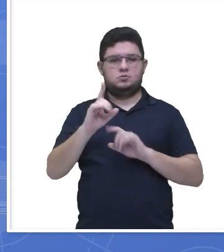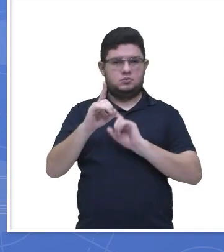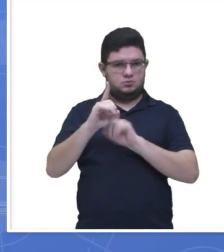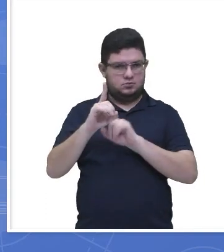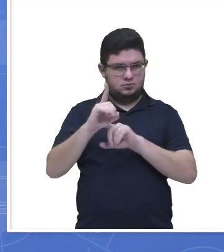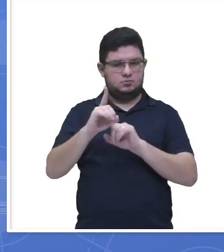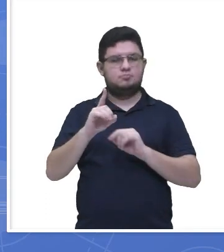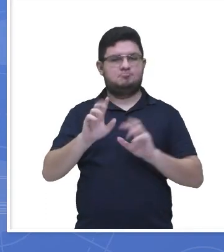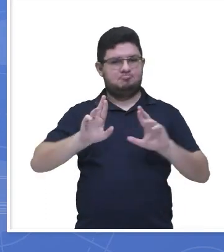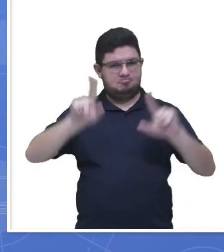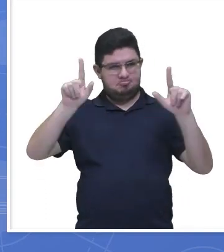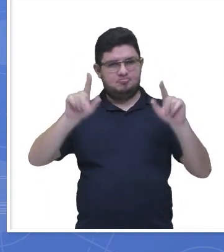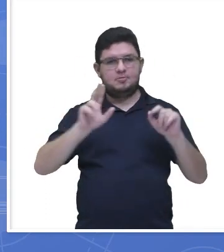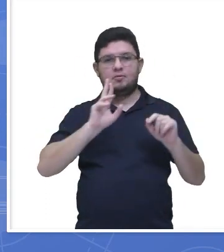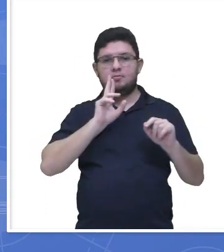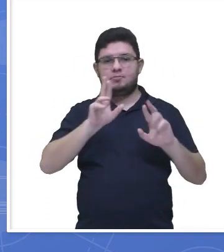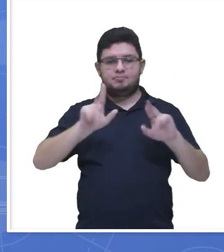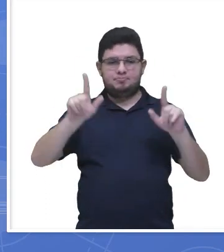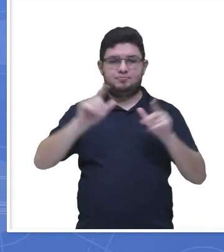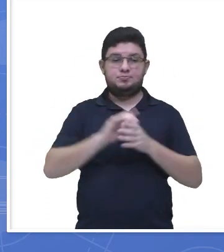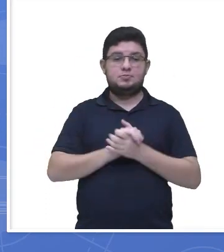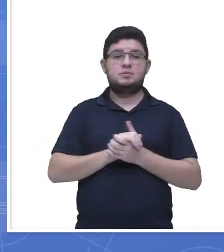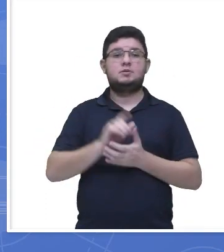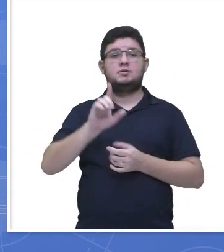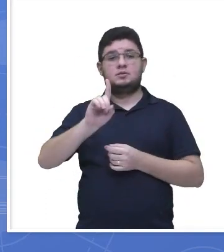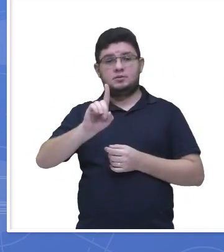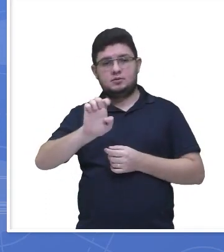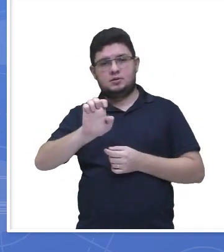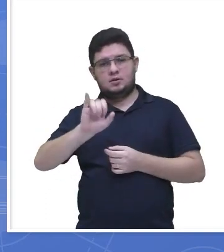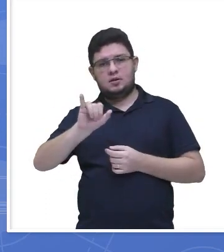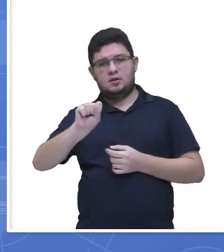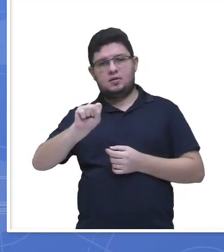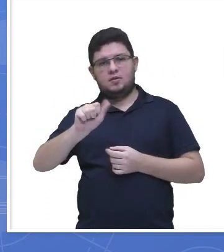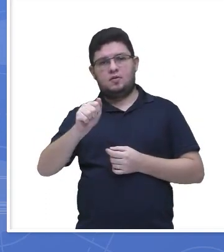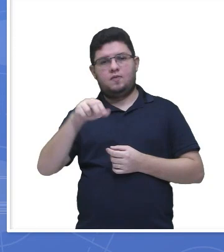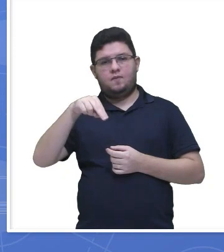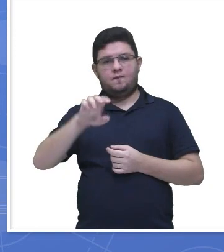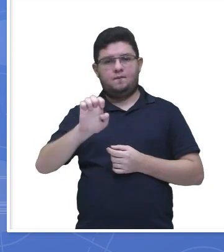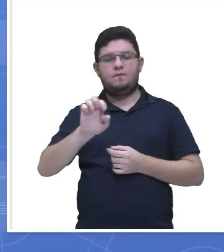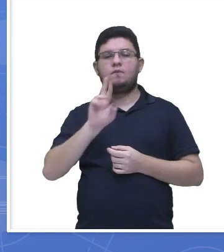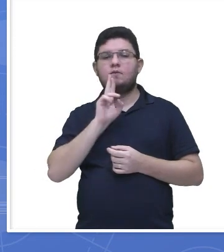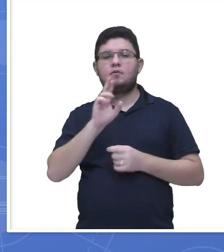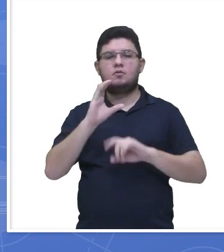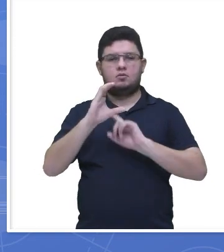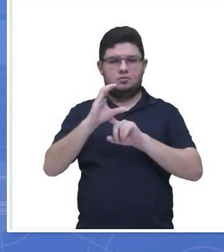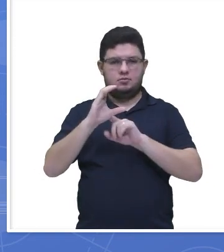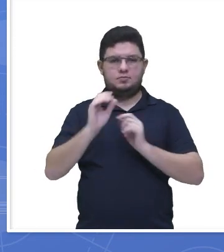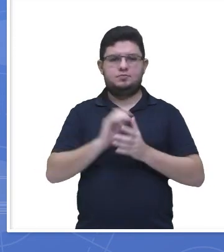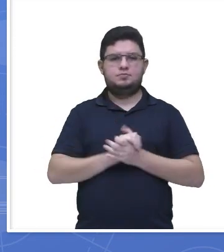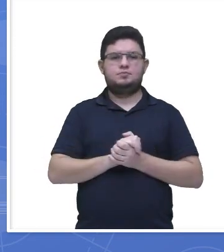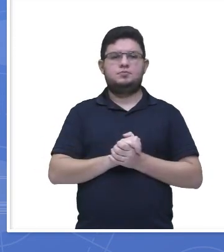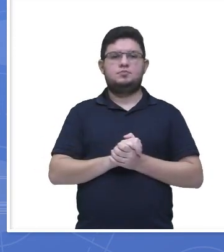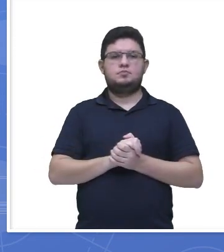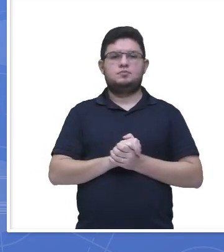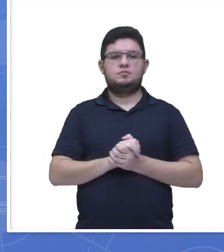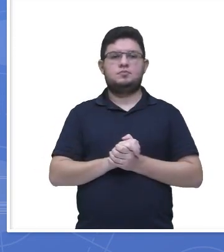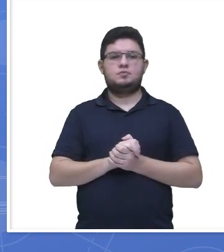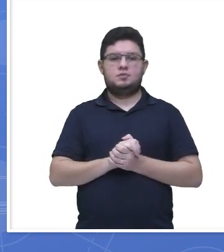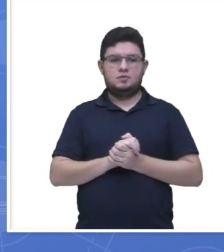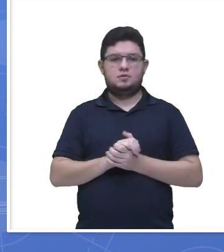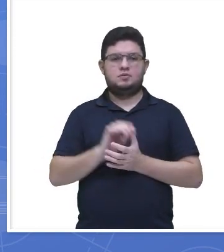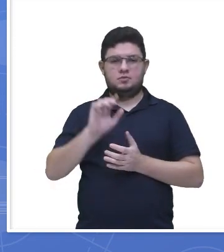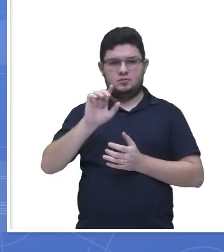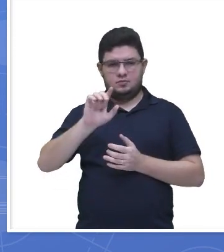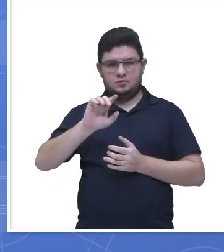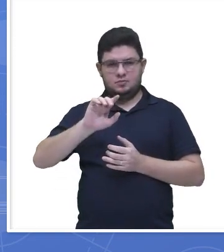aqui. A Deisiane apostando na letra C. Geicimar apostando na letra C. Ela é da Escola Estadual